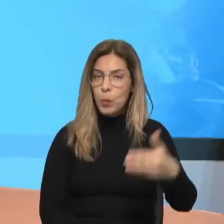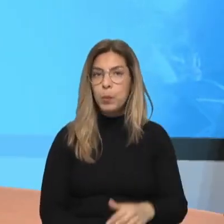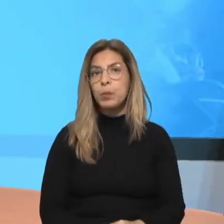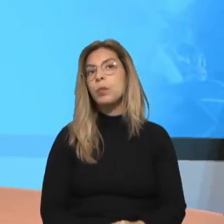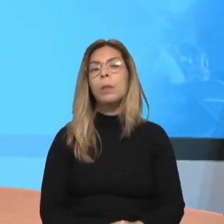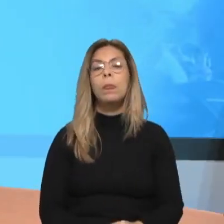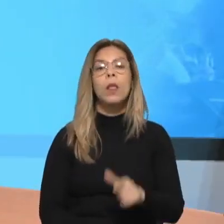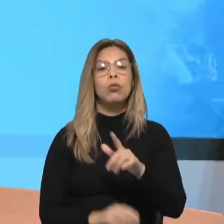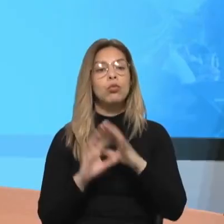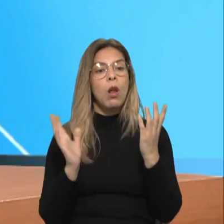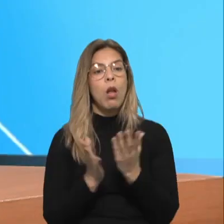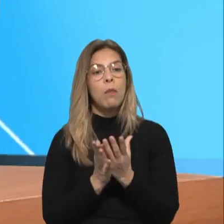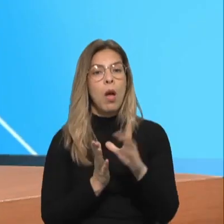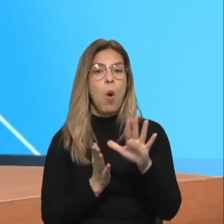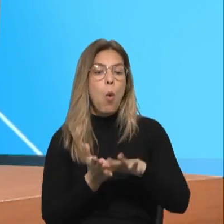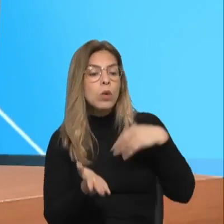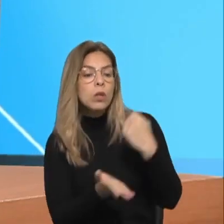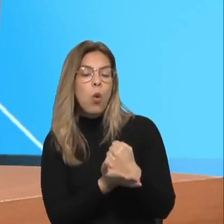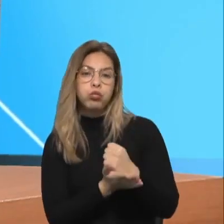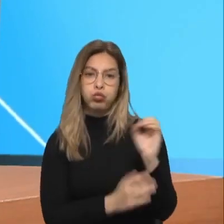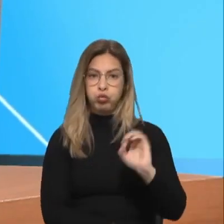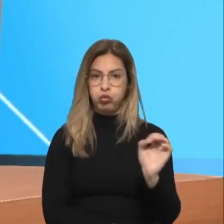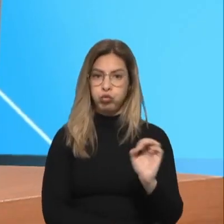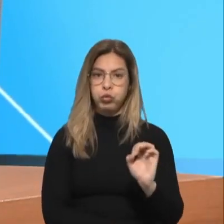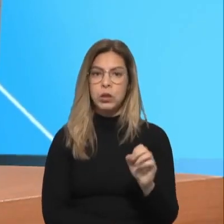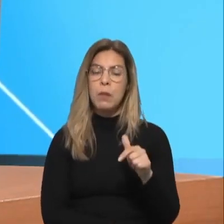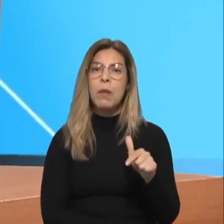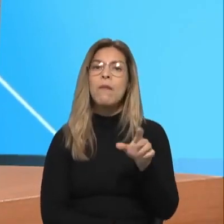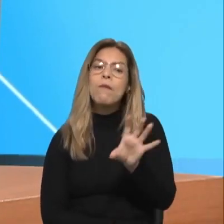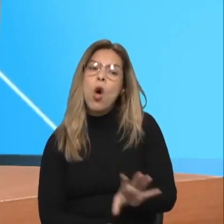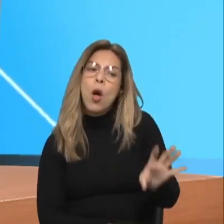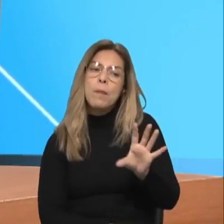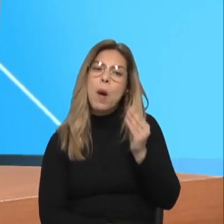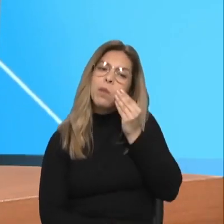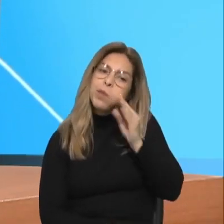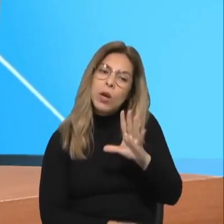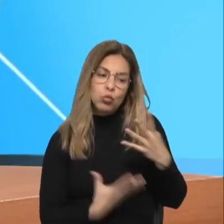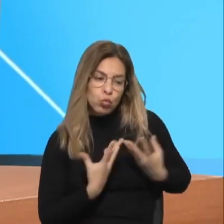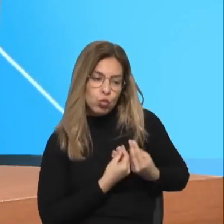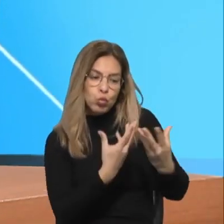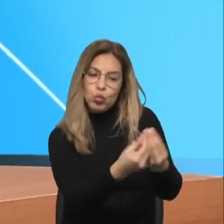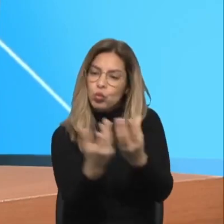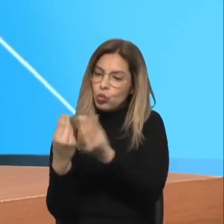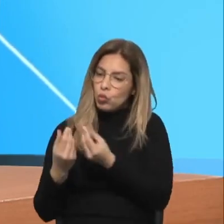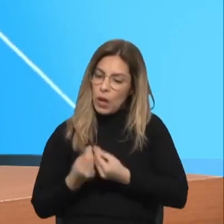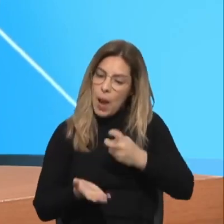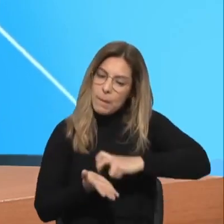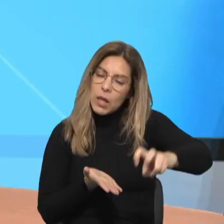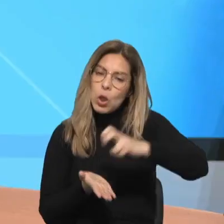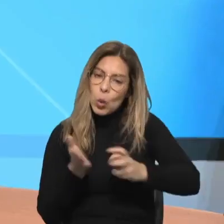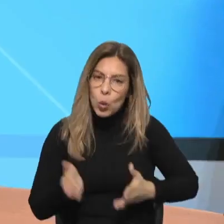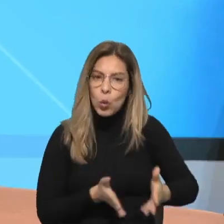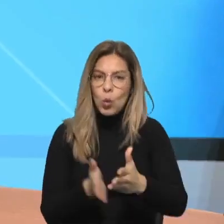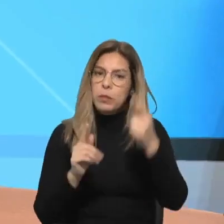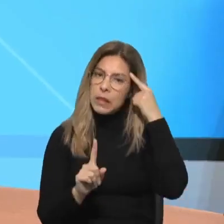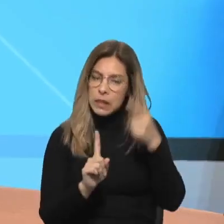nunca dá como concluído, não é? Porque é o modo de ser Igreja. Caminharmos juntos. É a sua identidade. Exatamente.